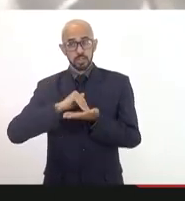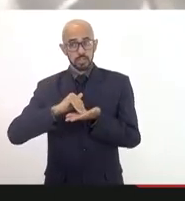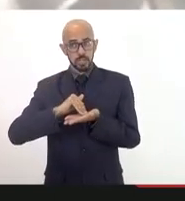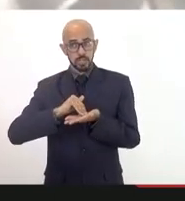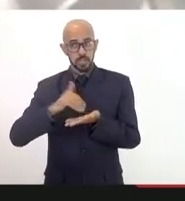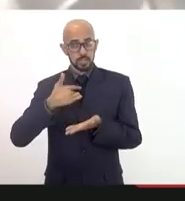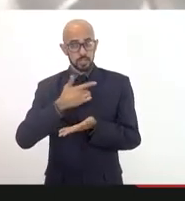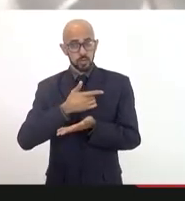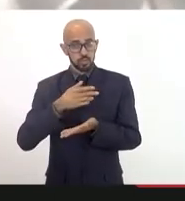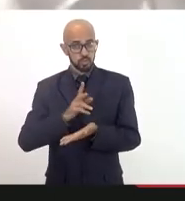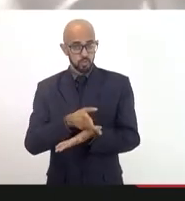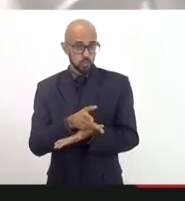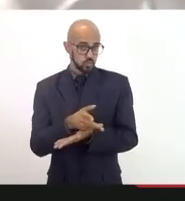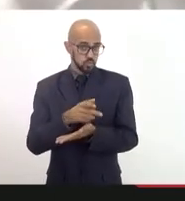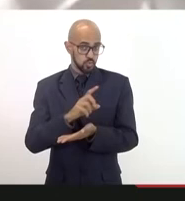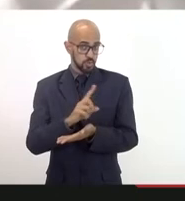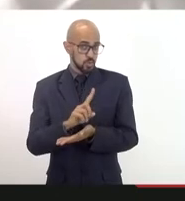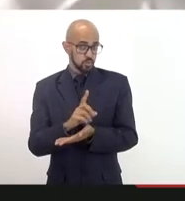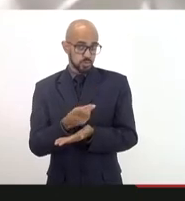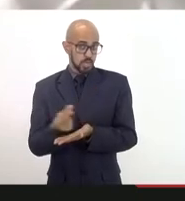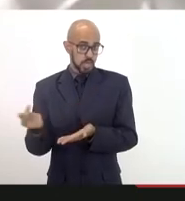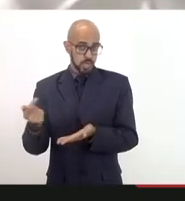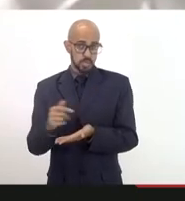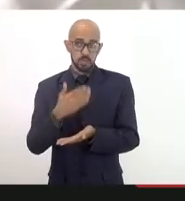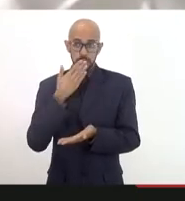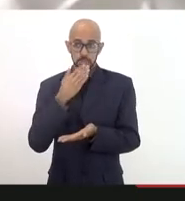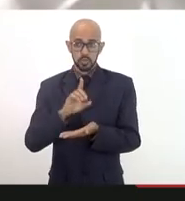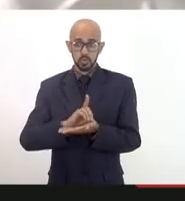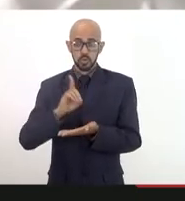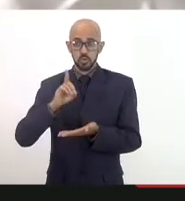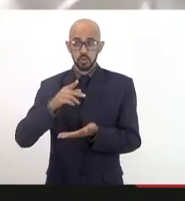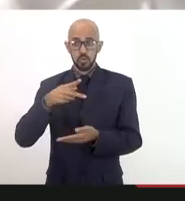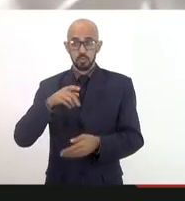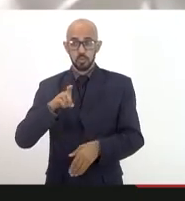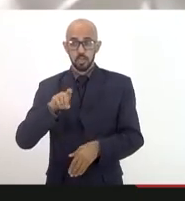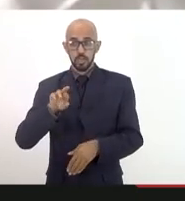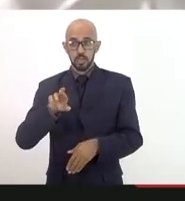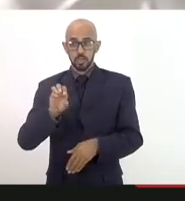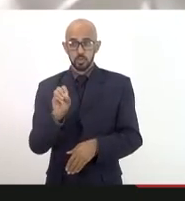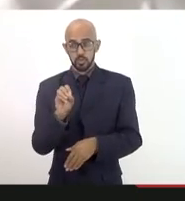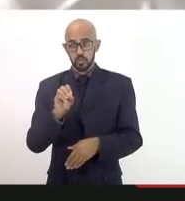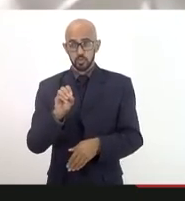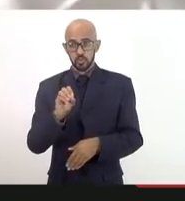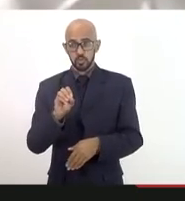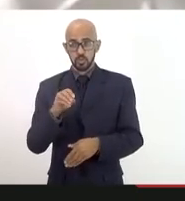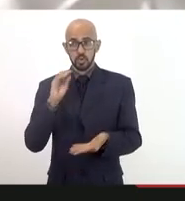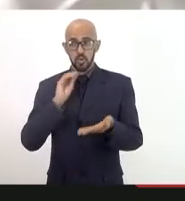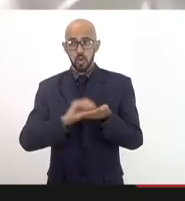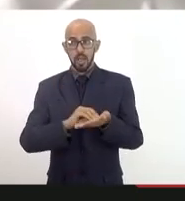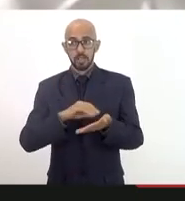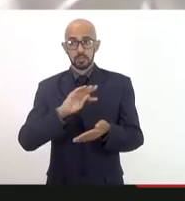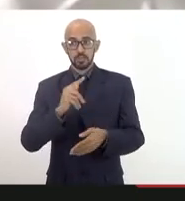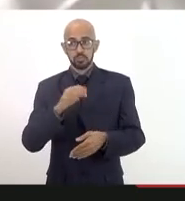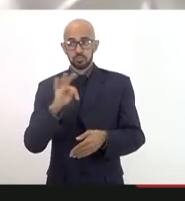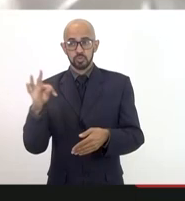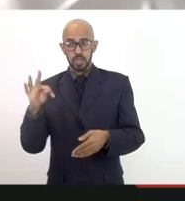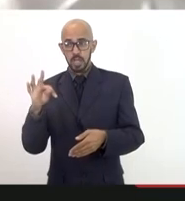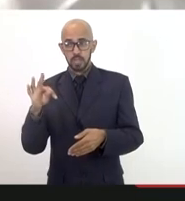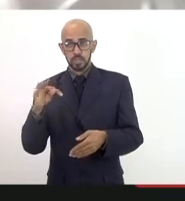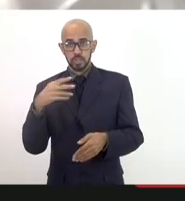permanecesse, tá? Queria pedir ao doutor Pedro que colocasse no chat, Pedro Archer, a